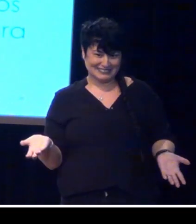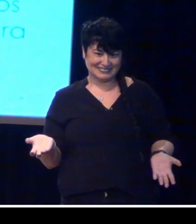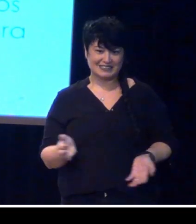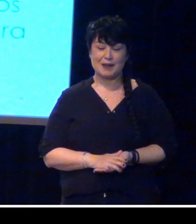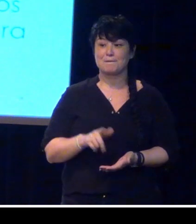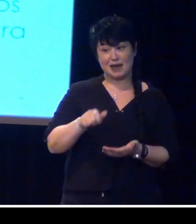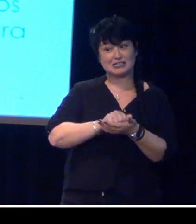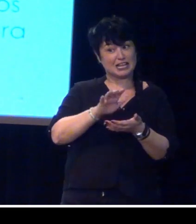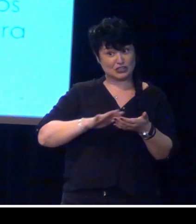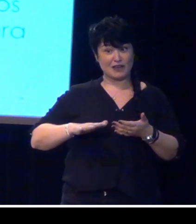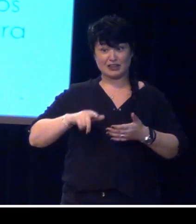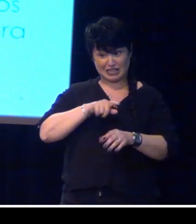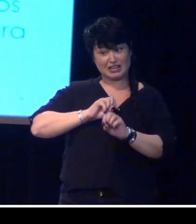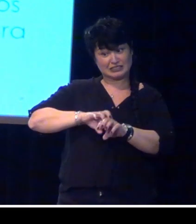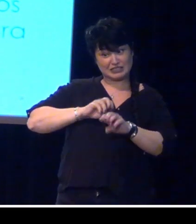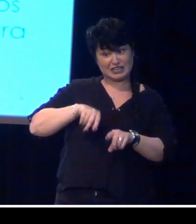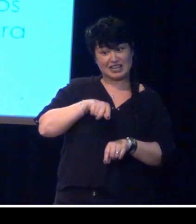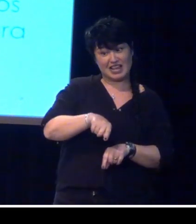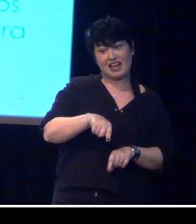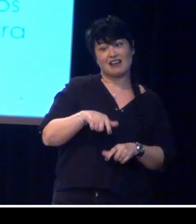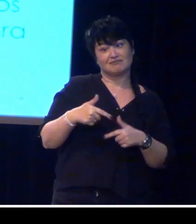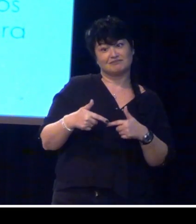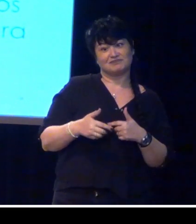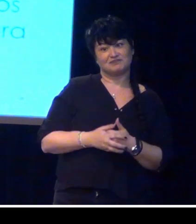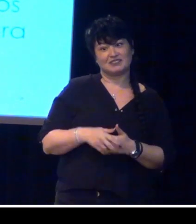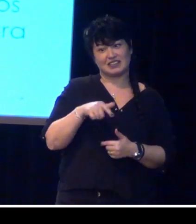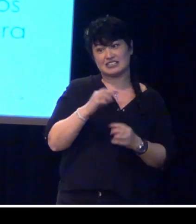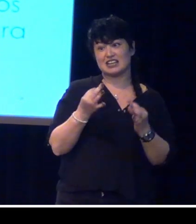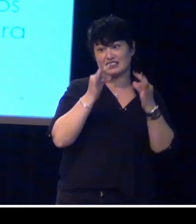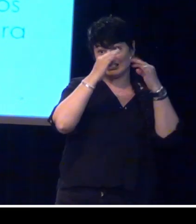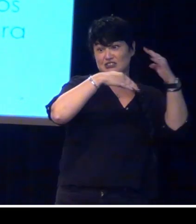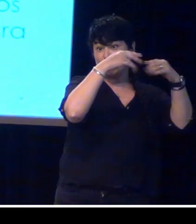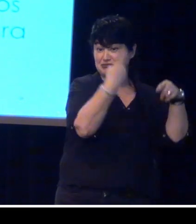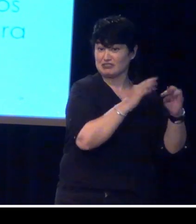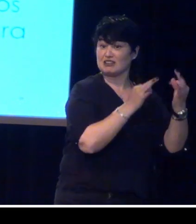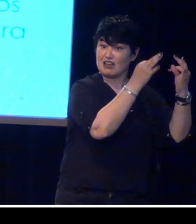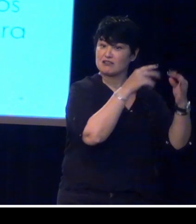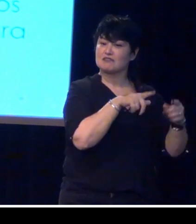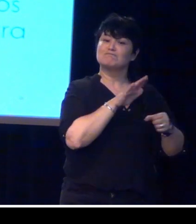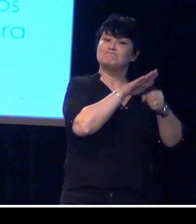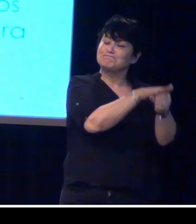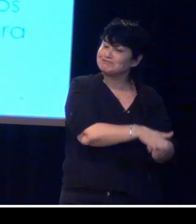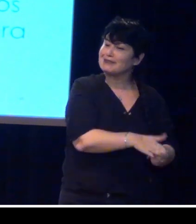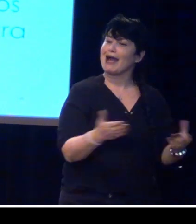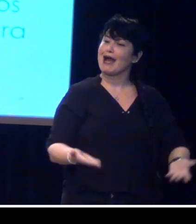Nas atividades educativas, ela destaca, né, o desempenho das tecnologias, que amplia e